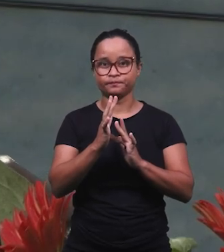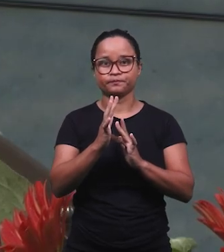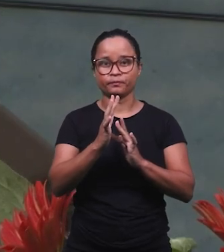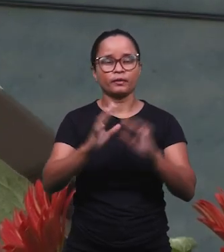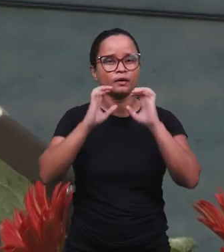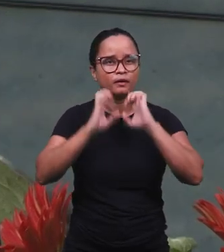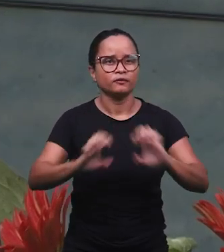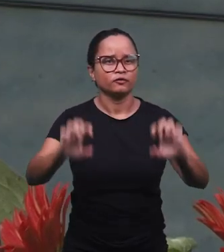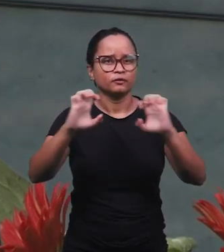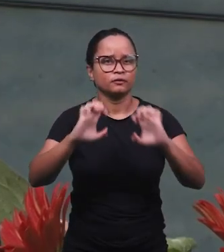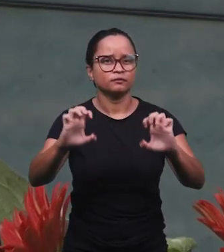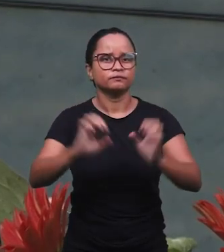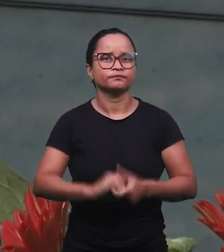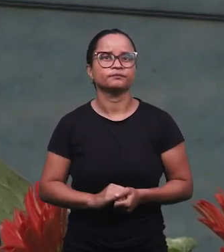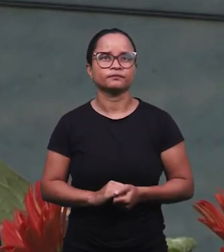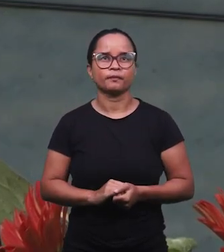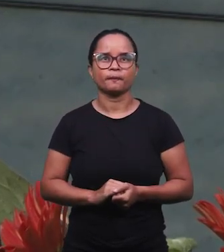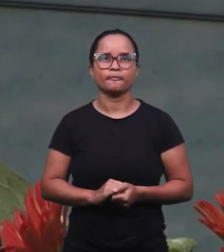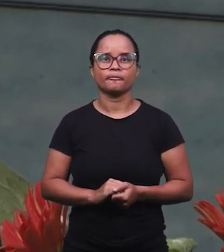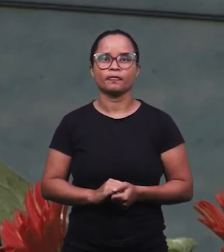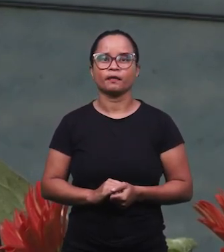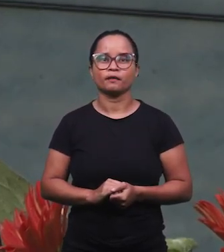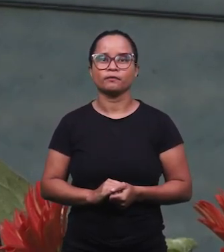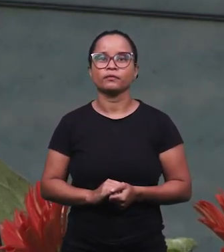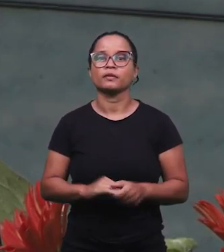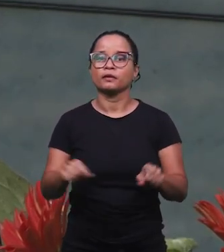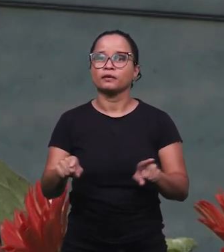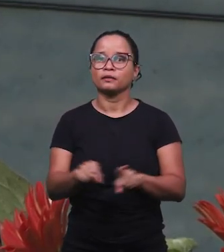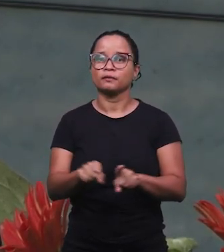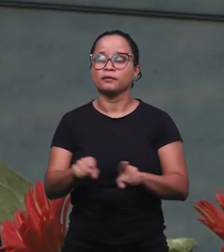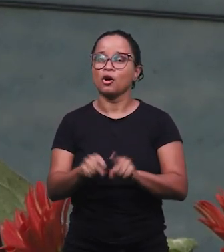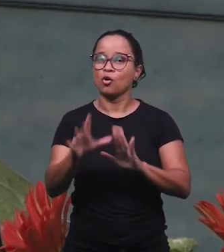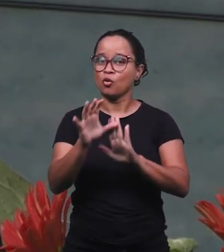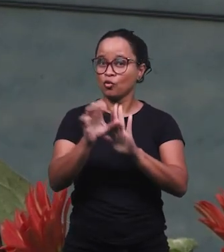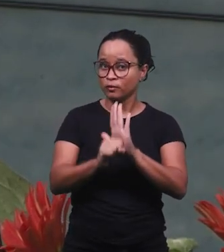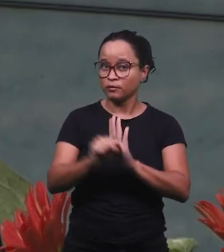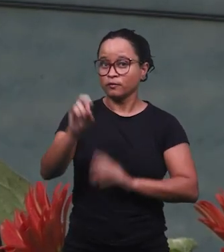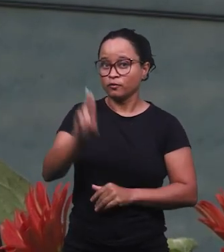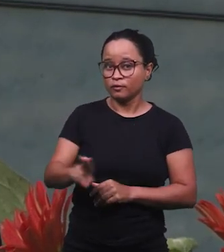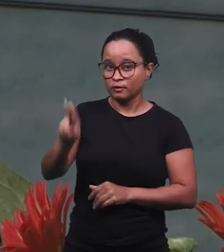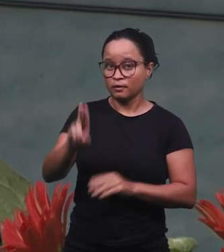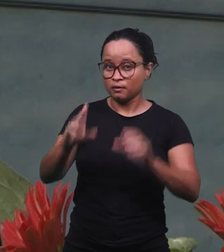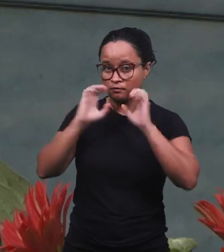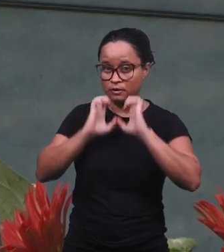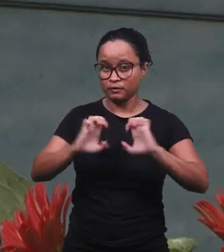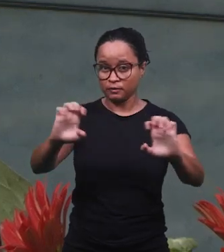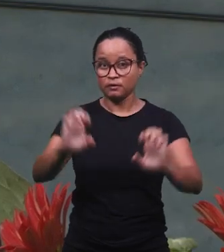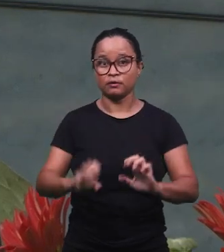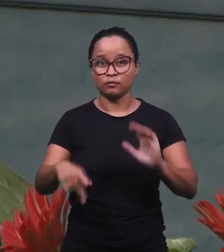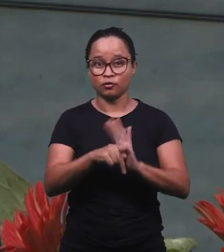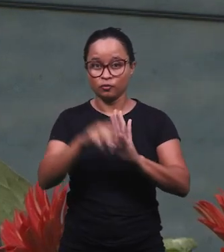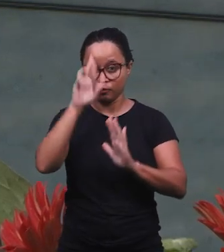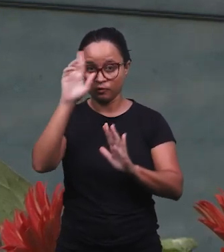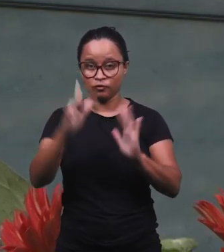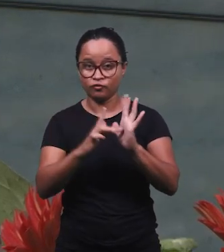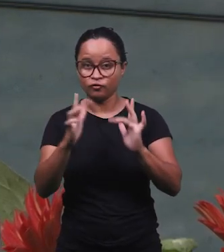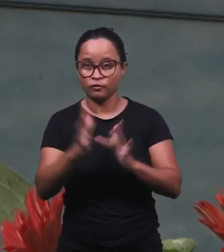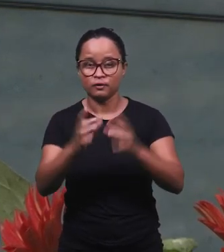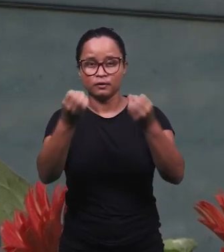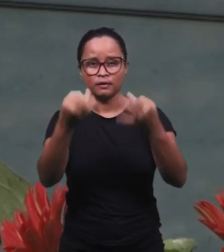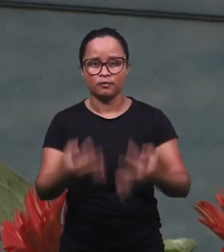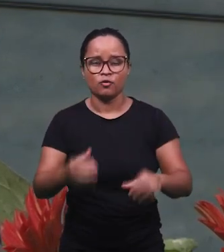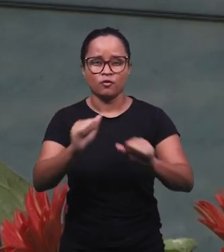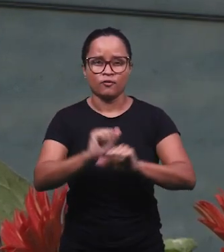a evangelização, o simbolismo utilizado para a evangelização, o próprio Senhor Jesus falou isso de maneira